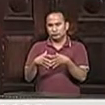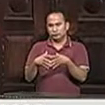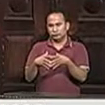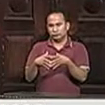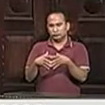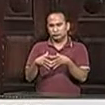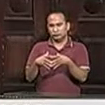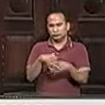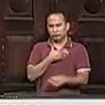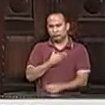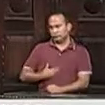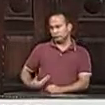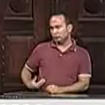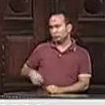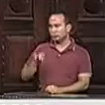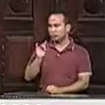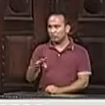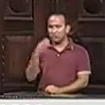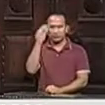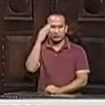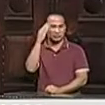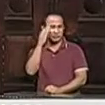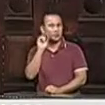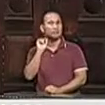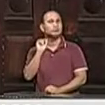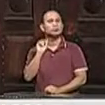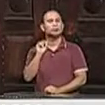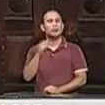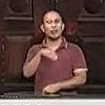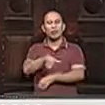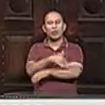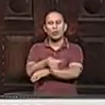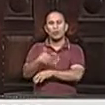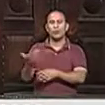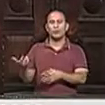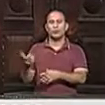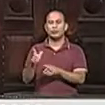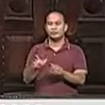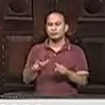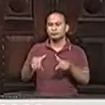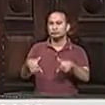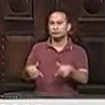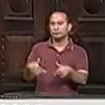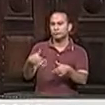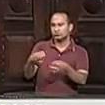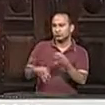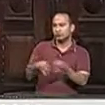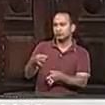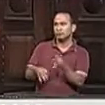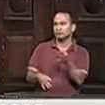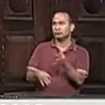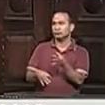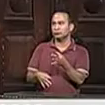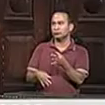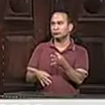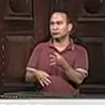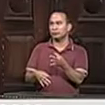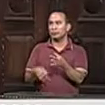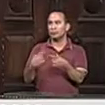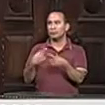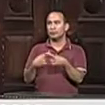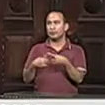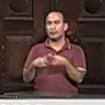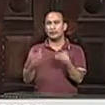tem entendido a lógica da pressão das ruas, das ações judiciais, porque a política está